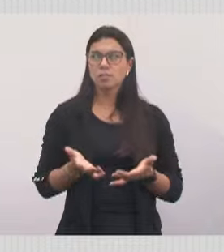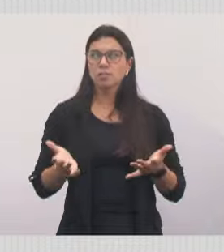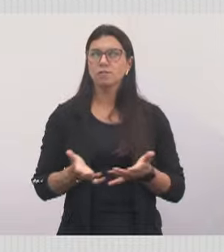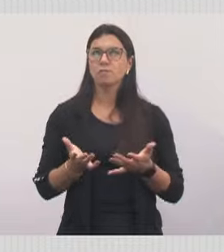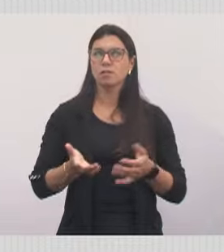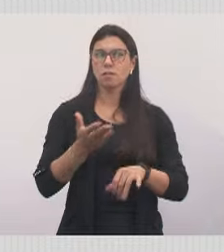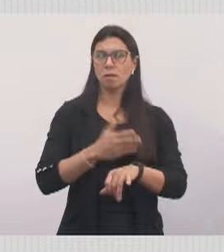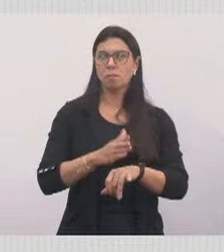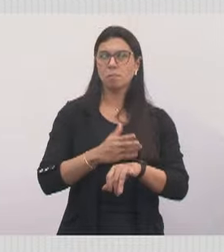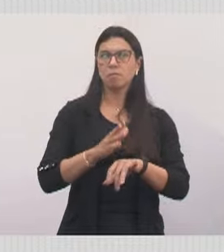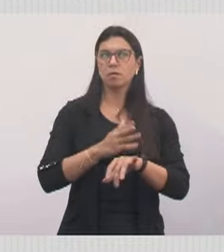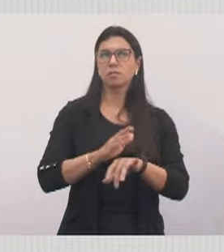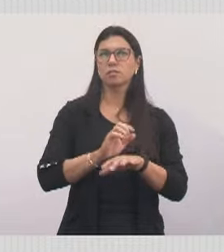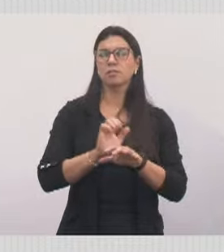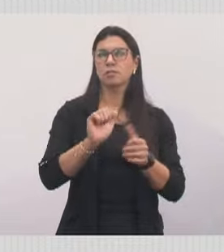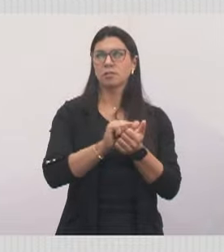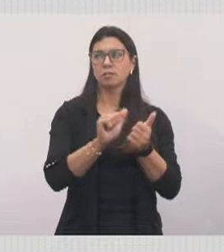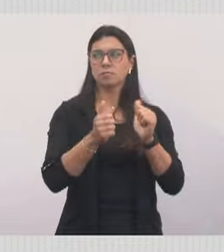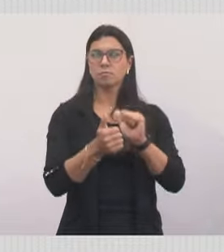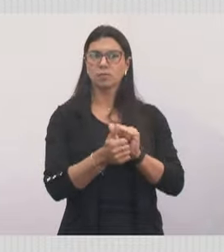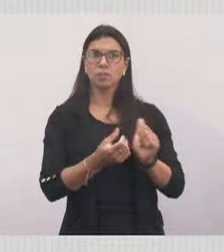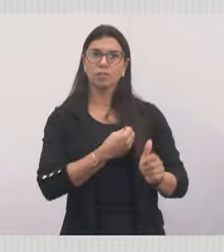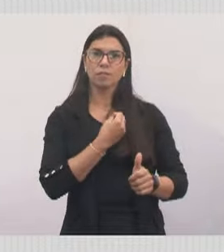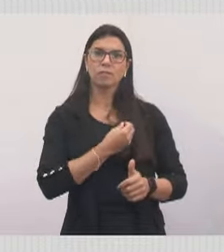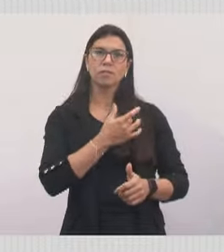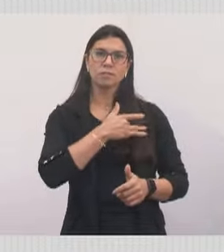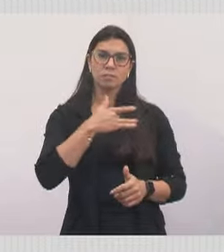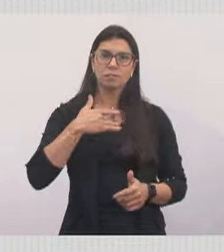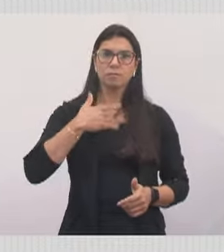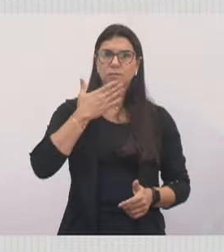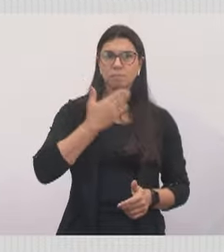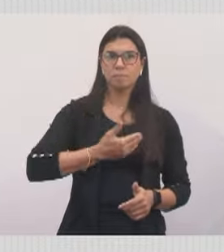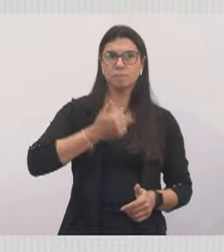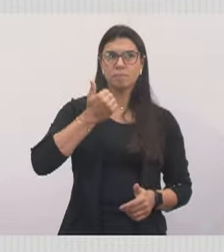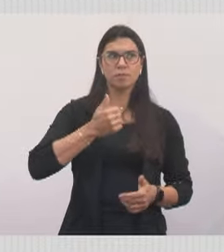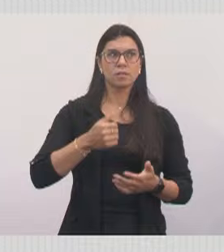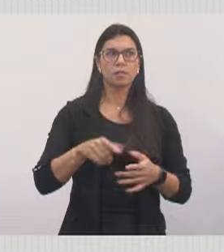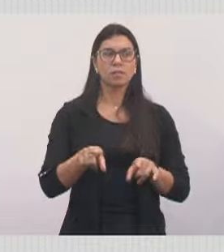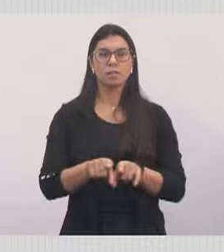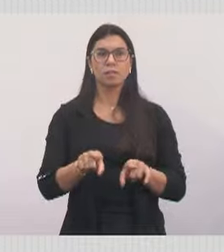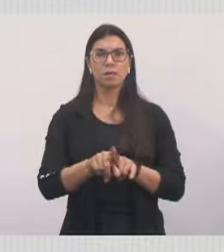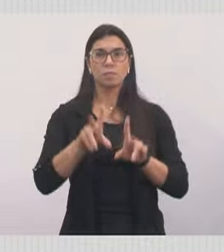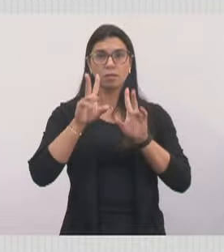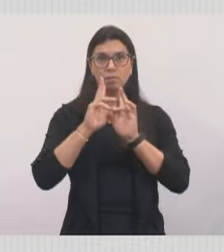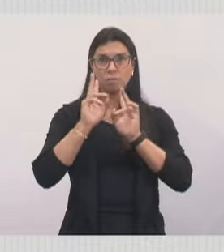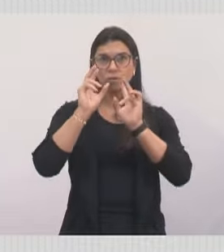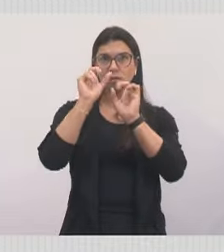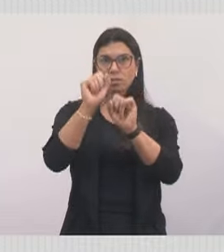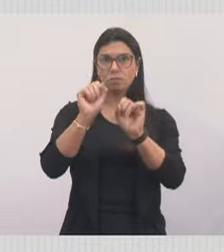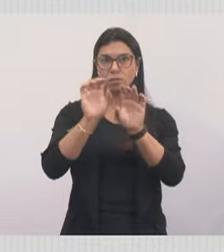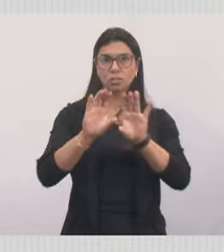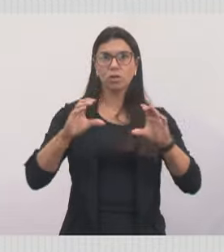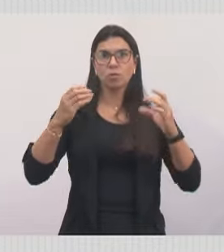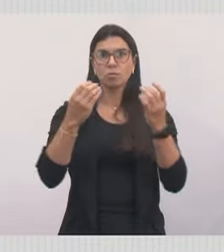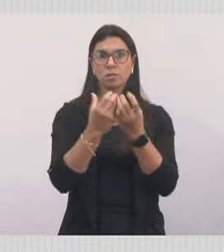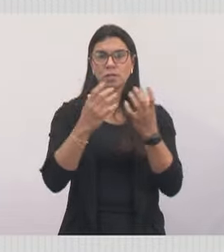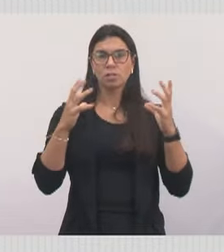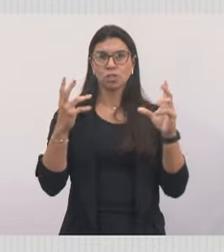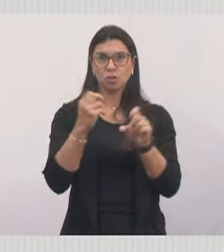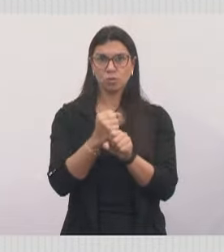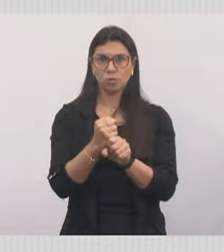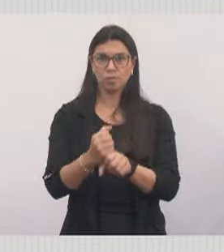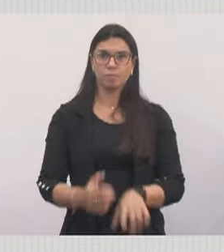disseminando informações sobre hábitos de vida saudáveis. Também contribui para o fortalecimento da comunidade como um todo. Próximo.